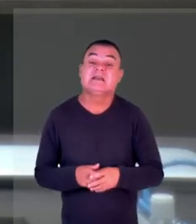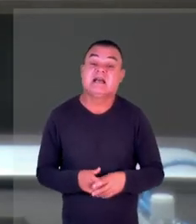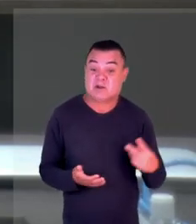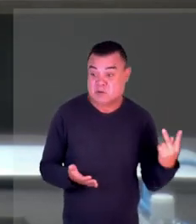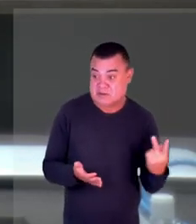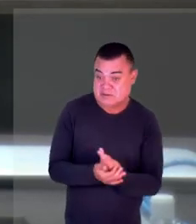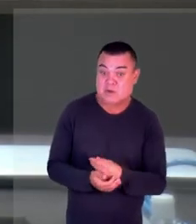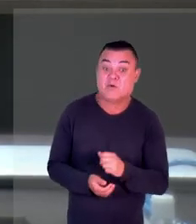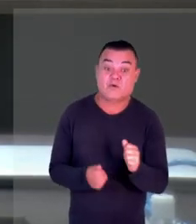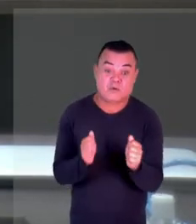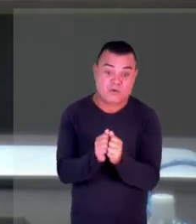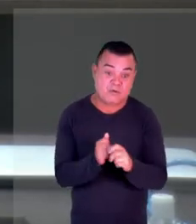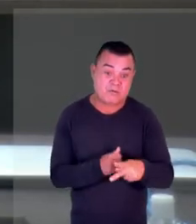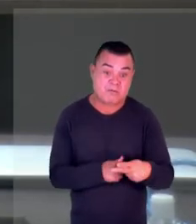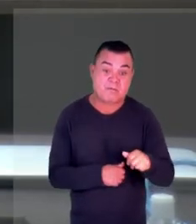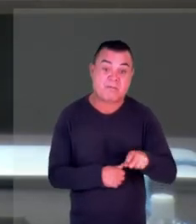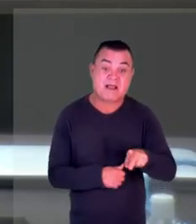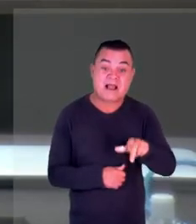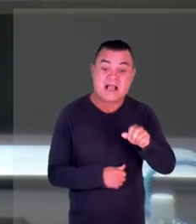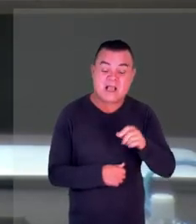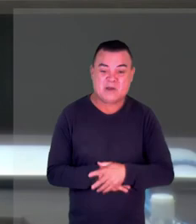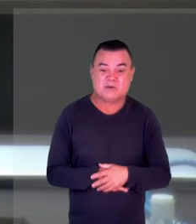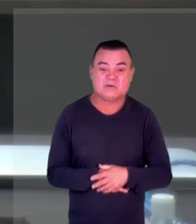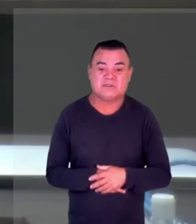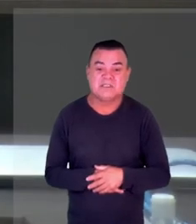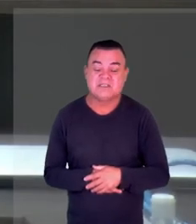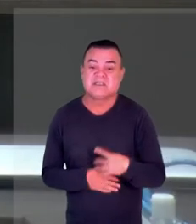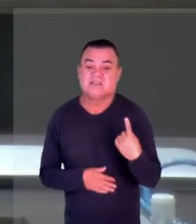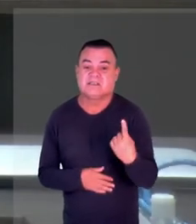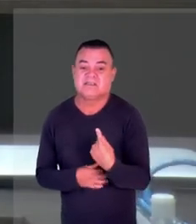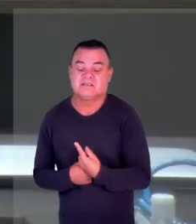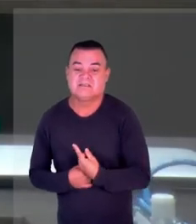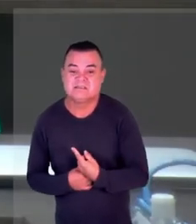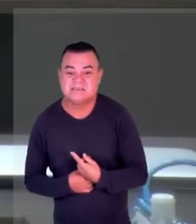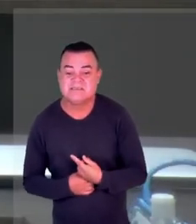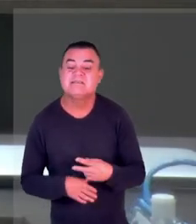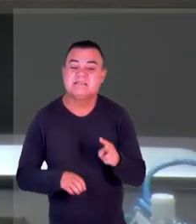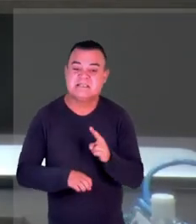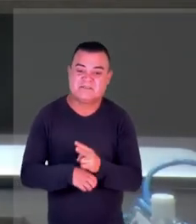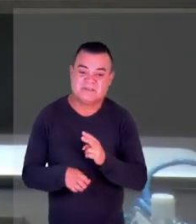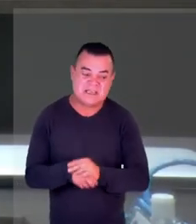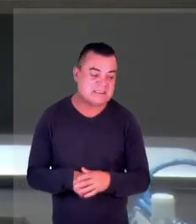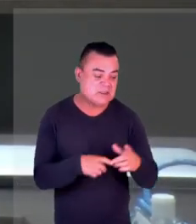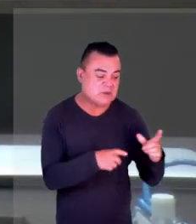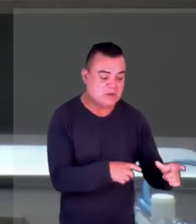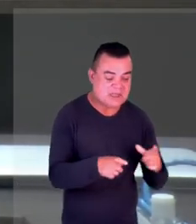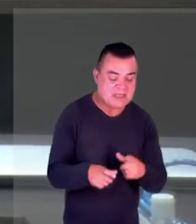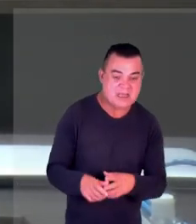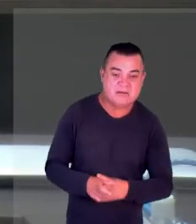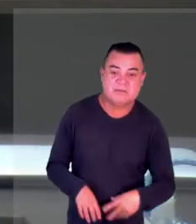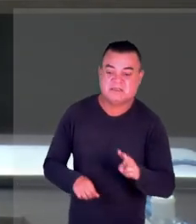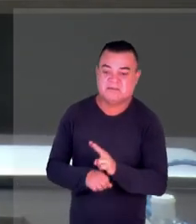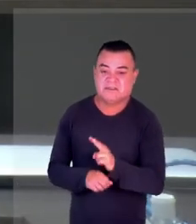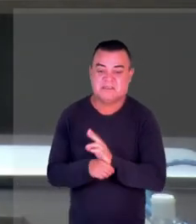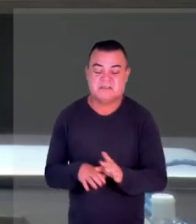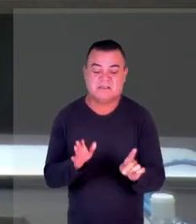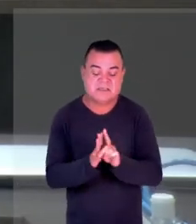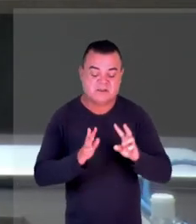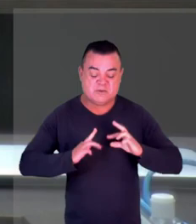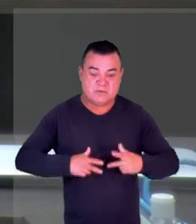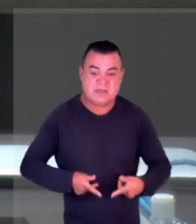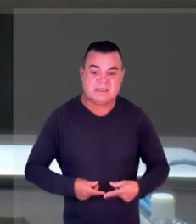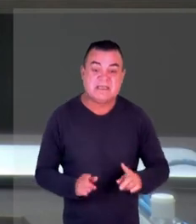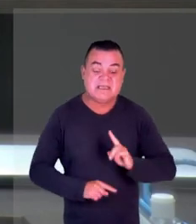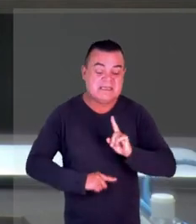Paulo de de de defesa nos lugares comuns que se frequenta para defesa de direito humanos e depois a gente vai